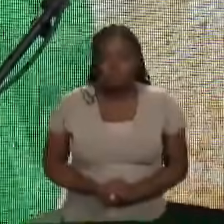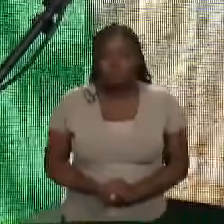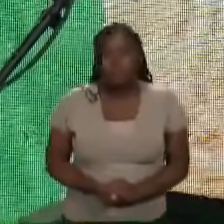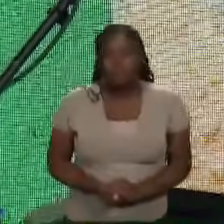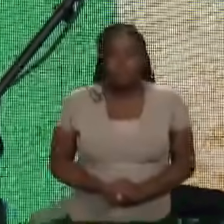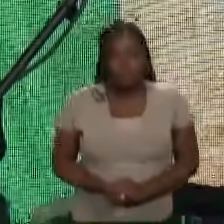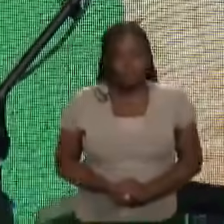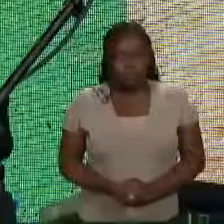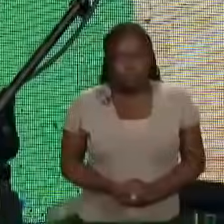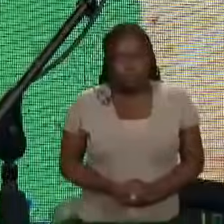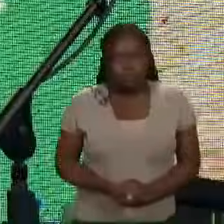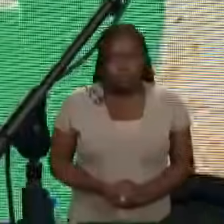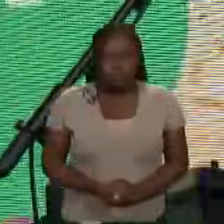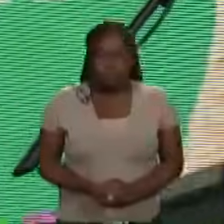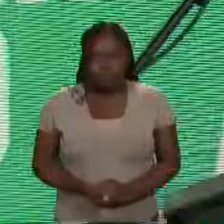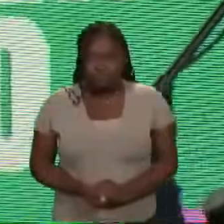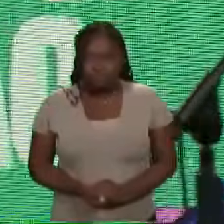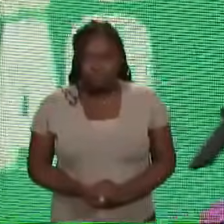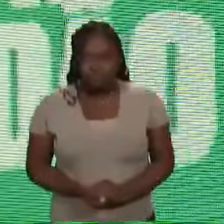ó,